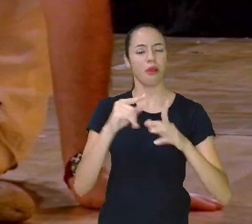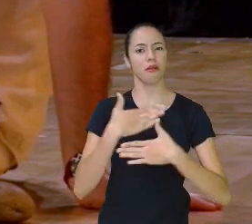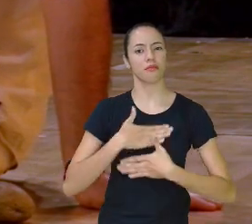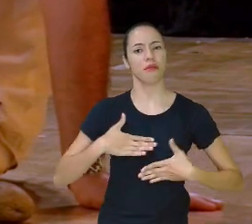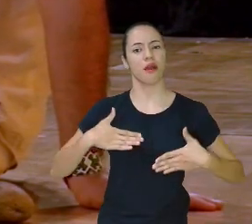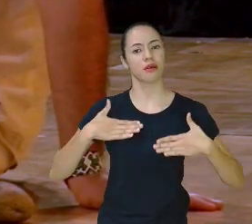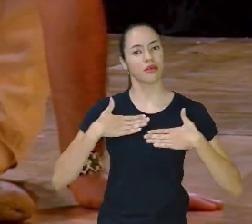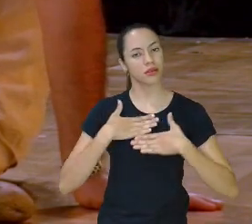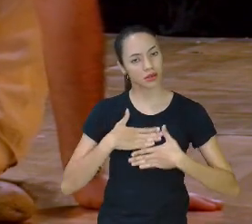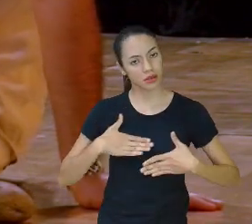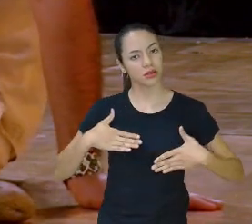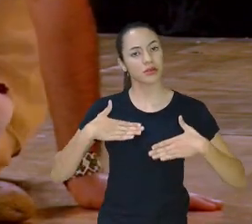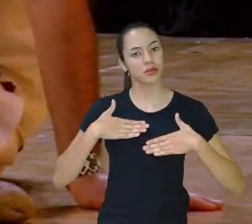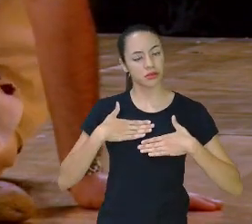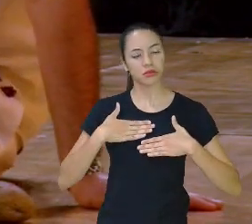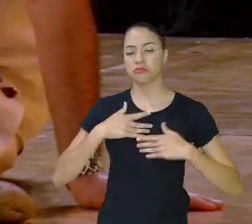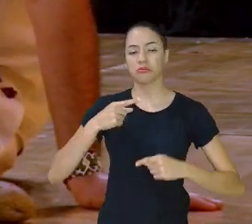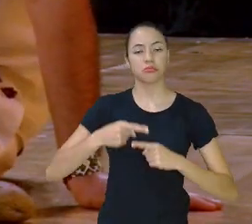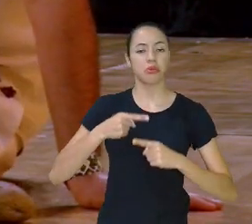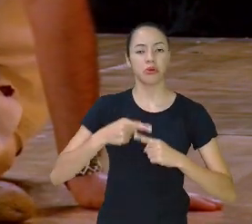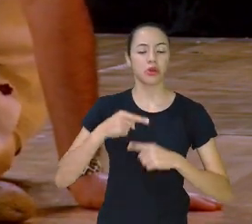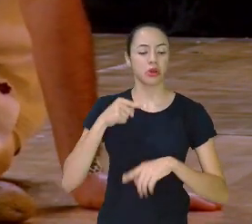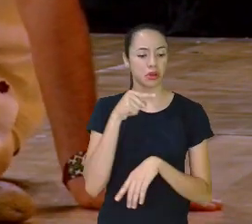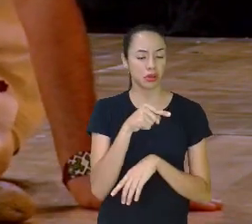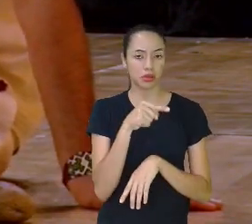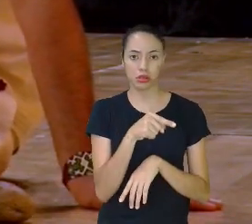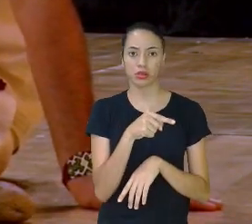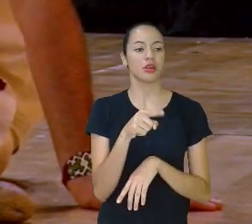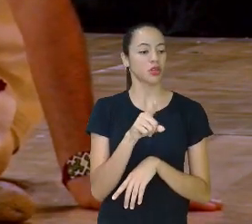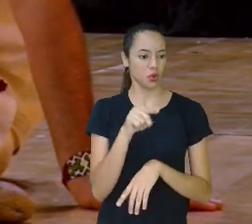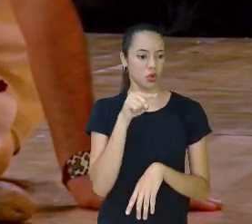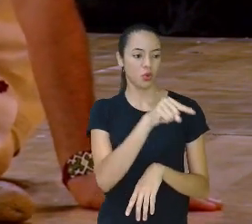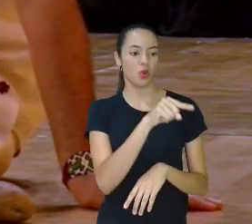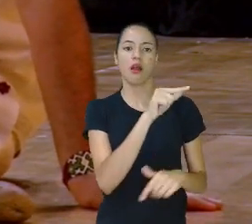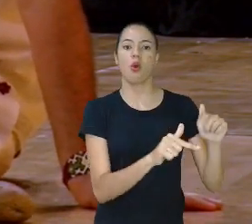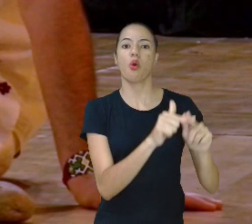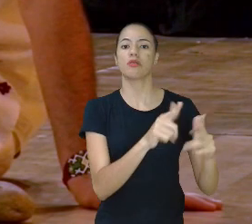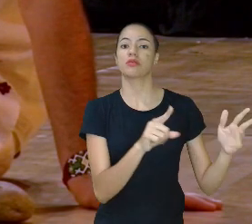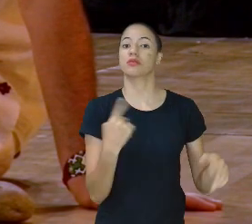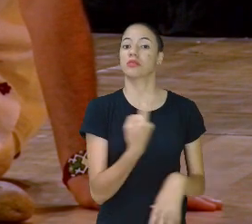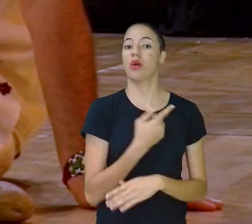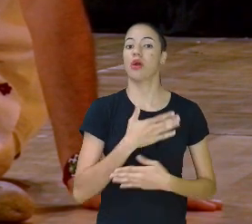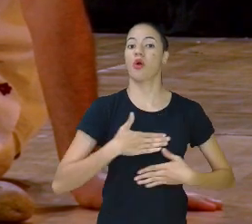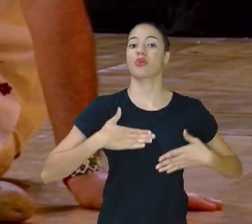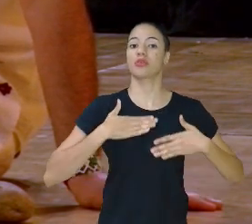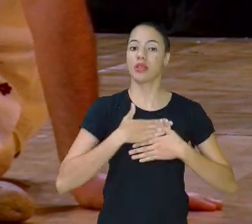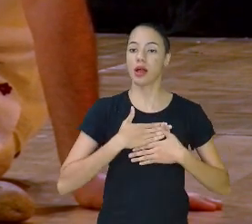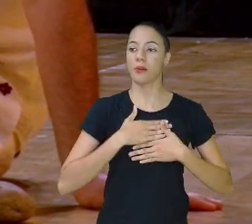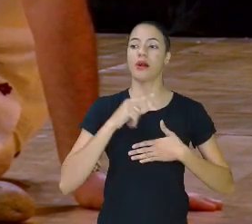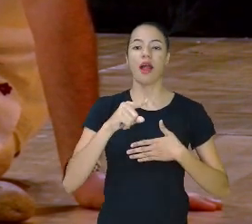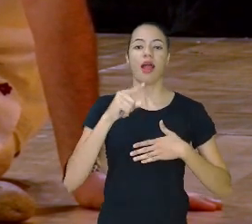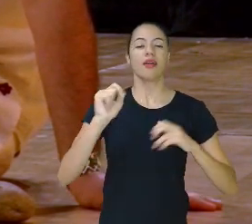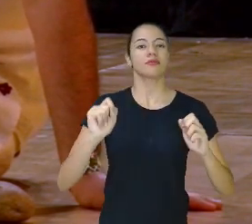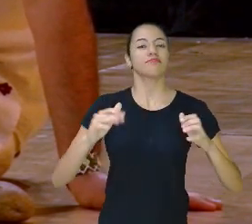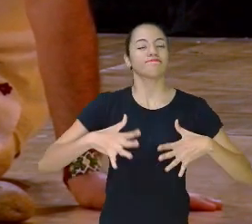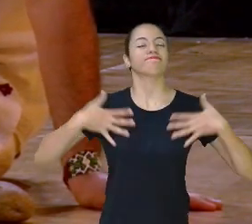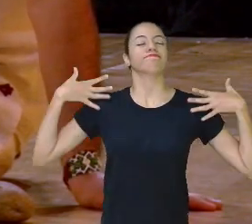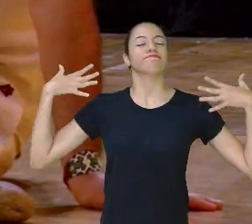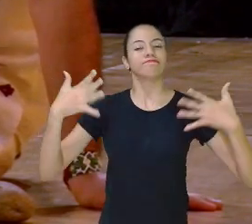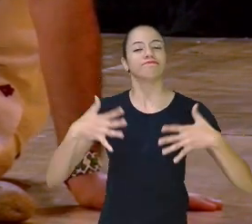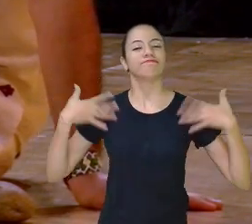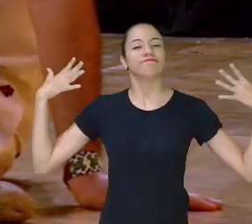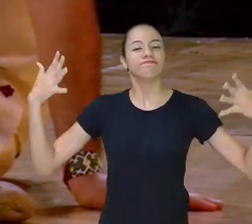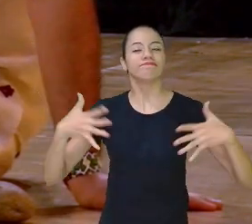prazerosos, já que aquilo que realmente gostamos é gozar, viver no